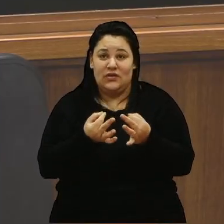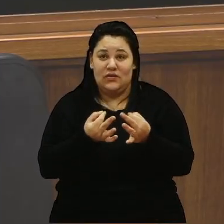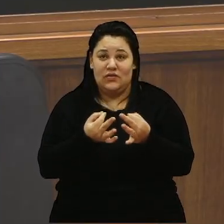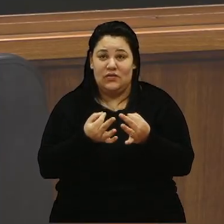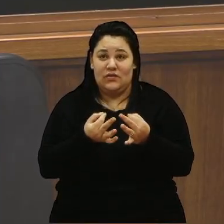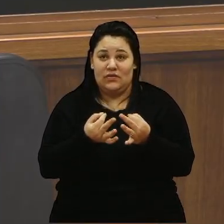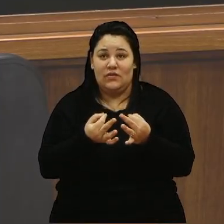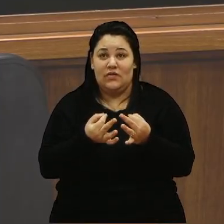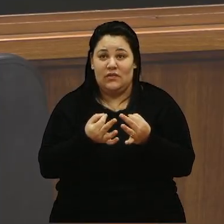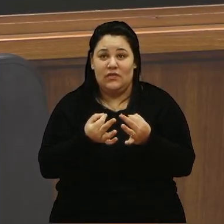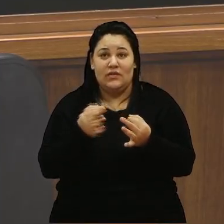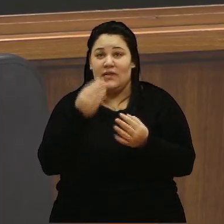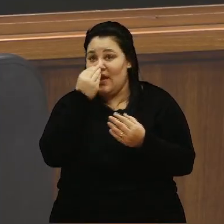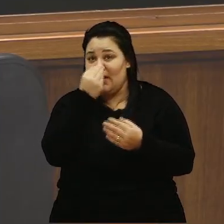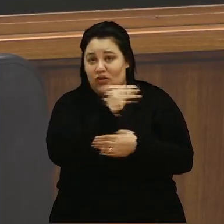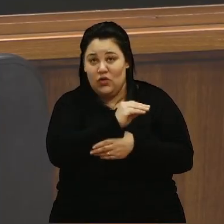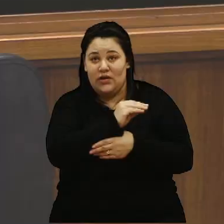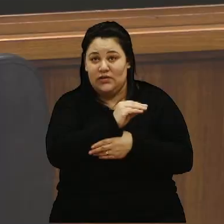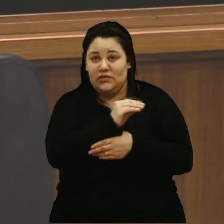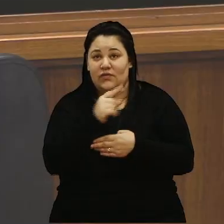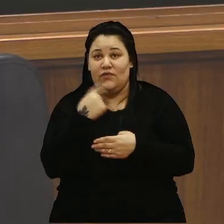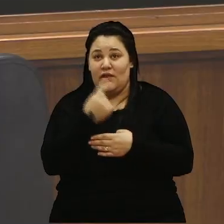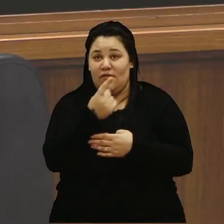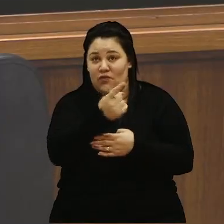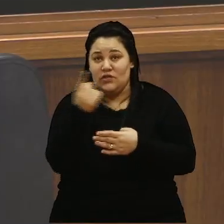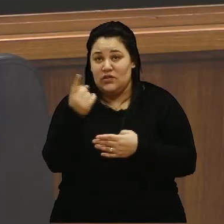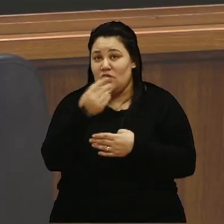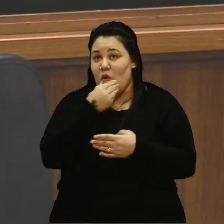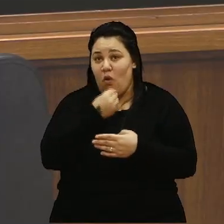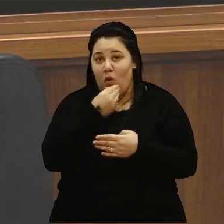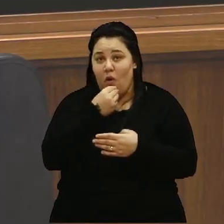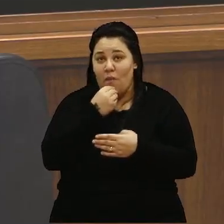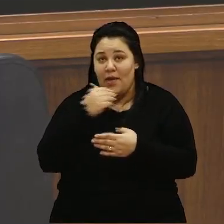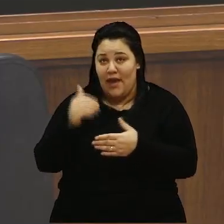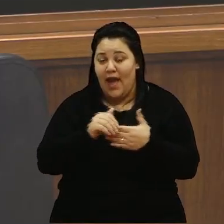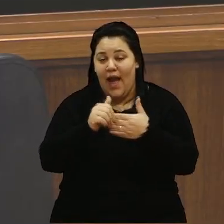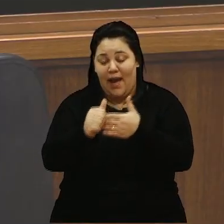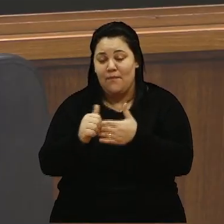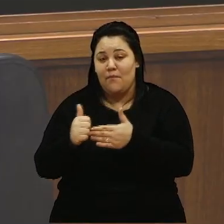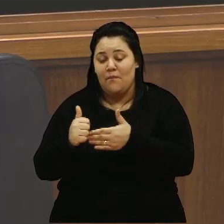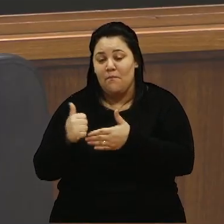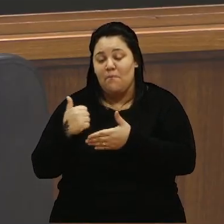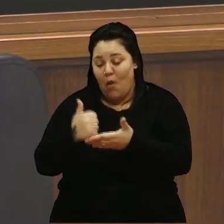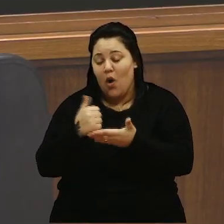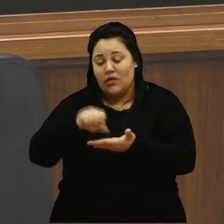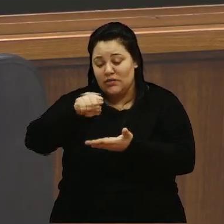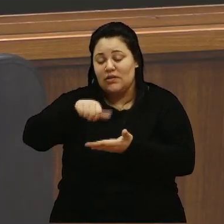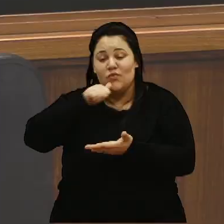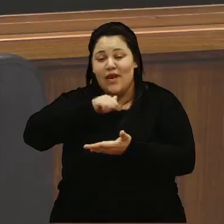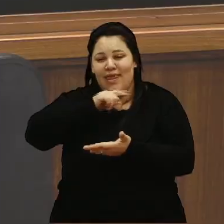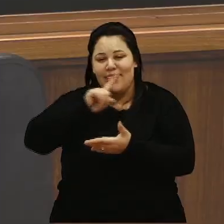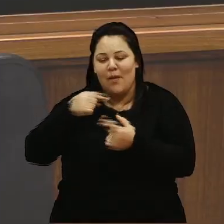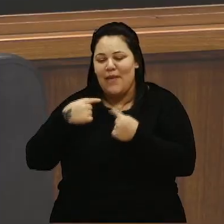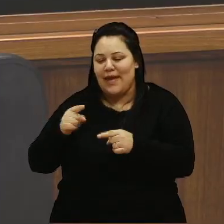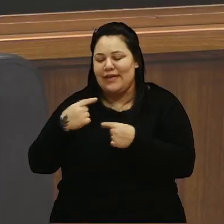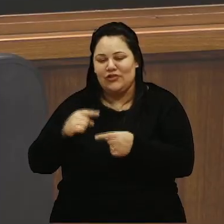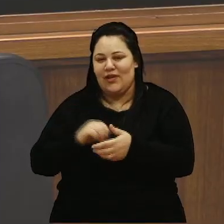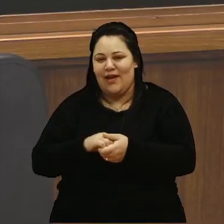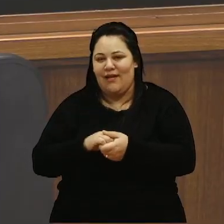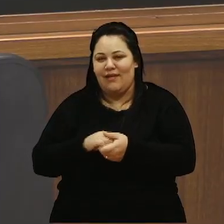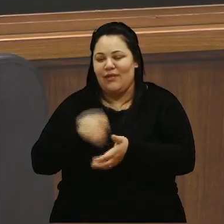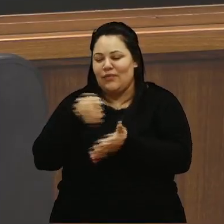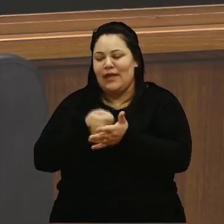momento, mas é importante que vocês, homens, estejam ao nosso lado, e não para criticar, e não para tentar reverter o que